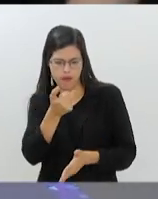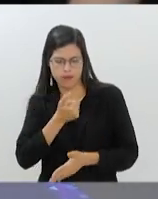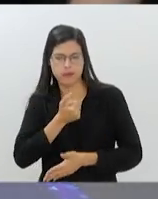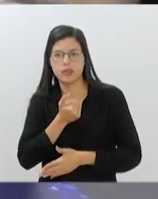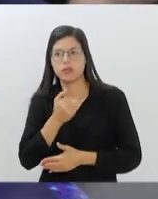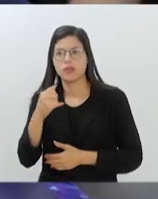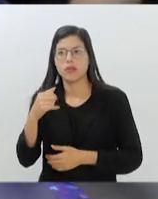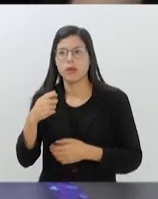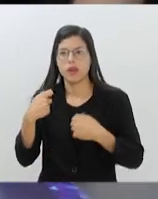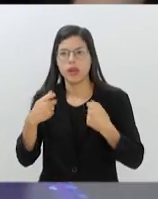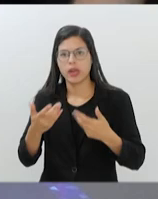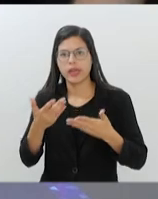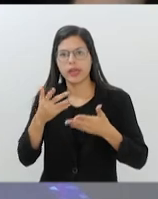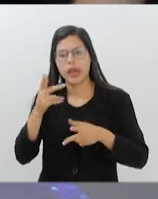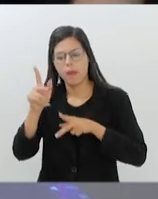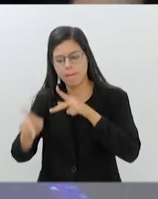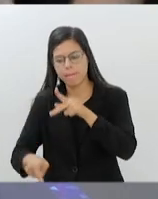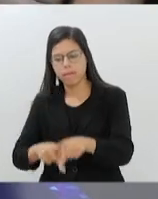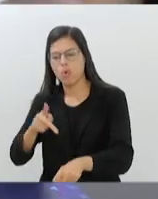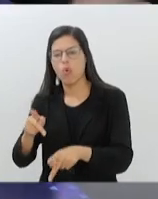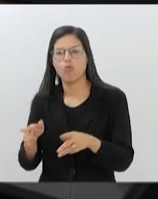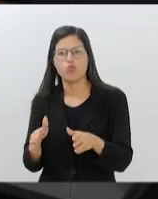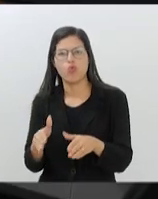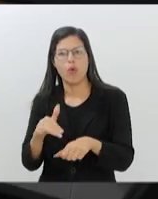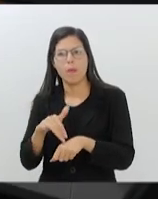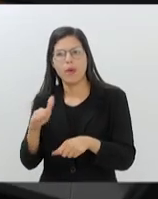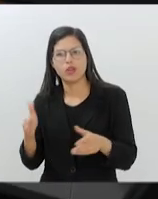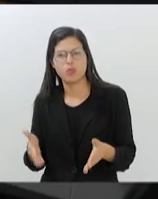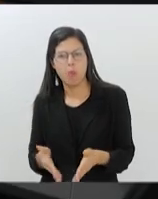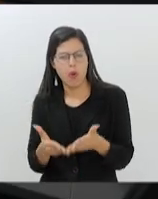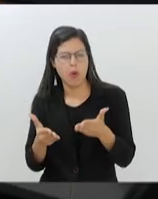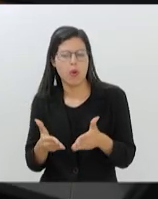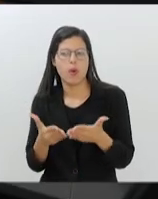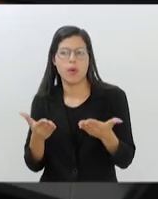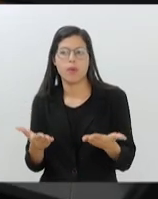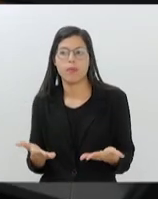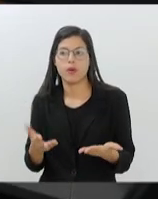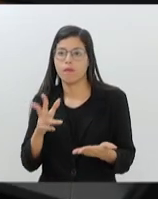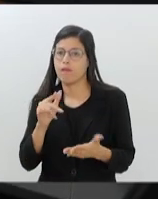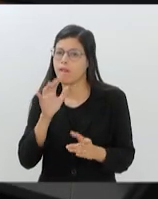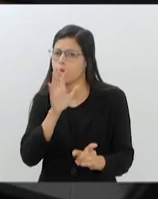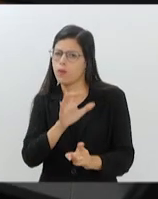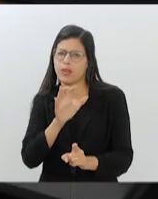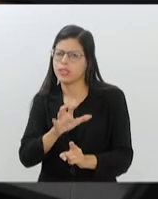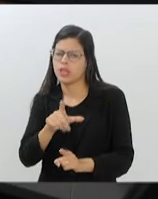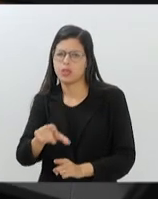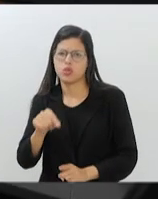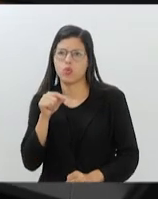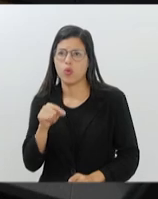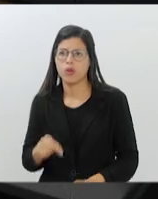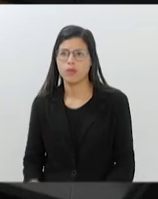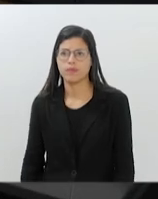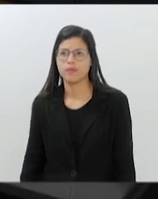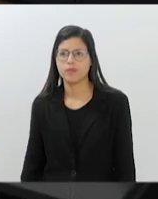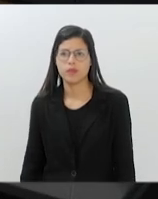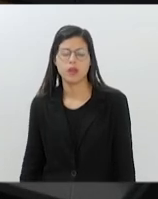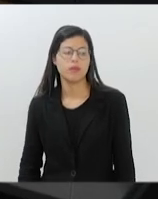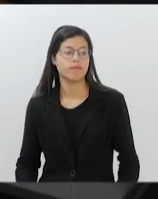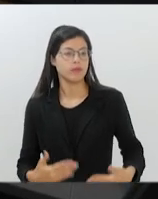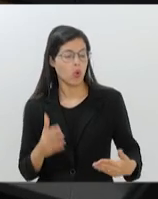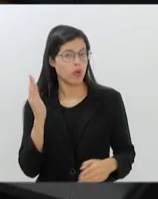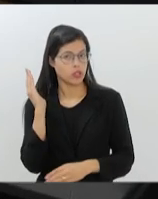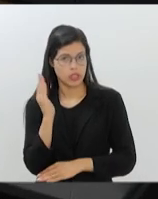atingir as camadas mais populares a camada que tem uma presença mais no digital isso vai influenciar na escolha sendo objetivo algum